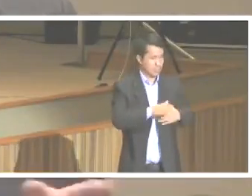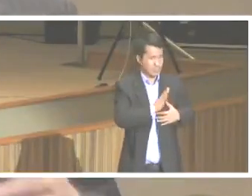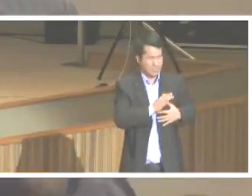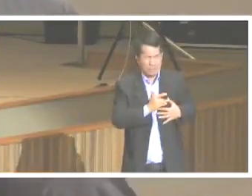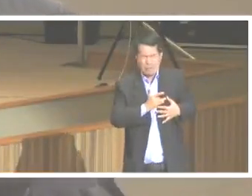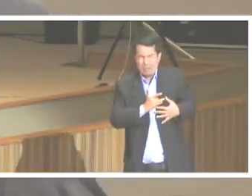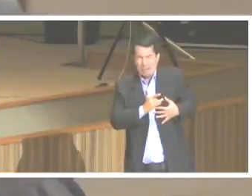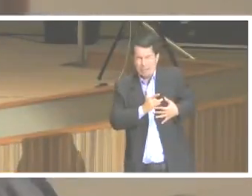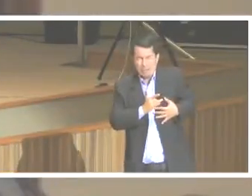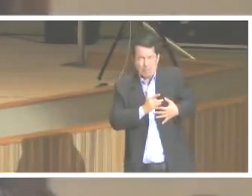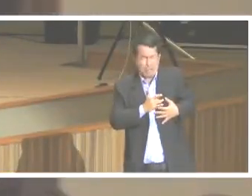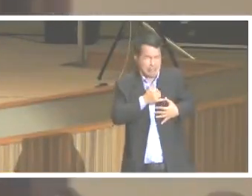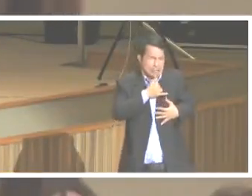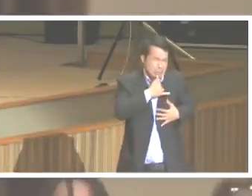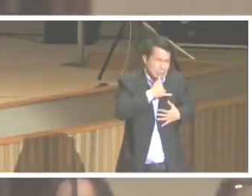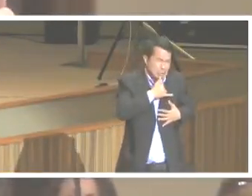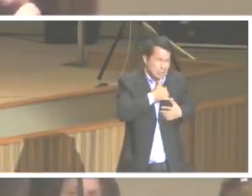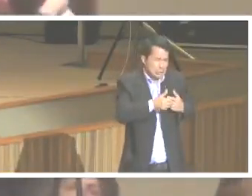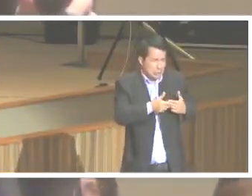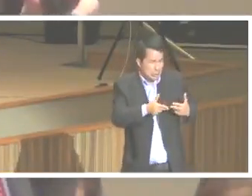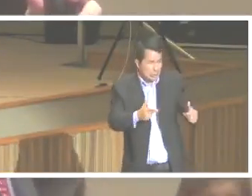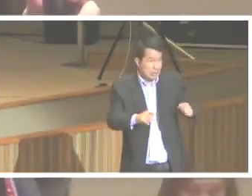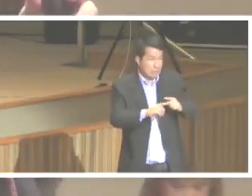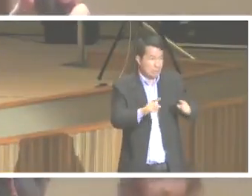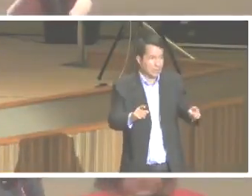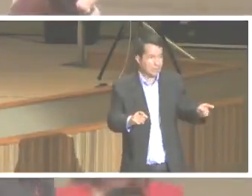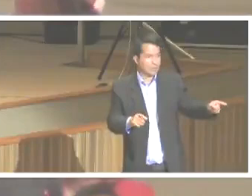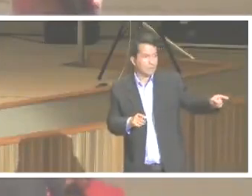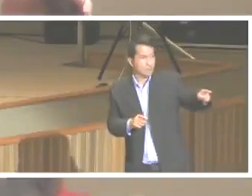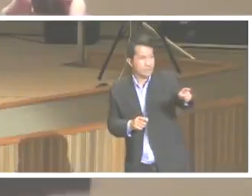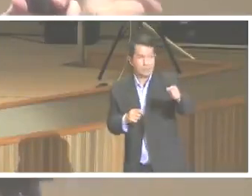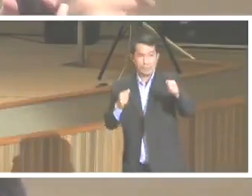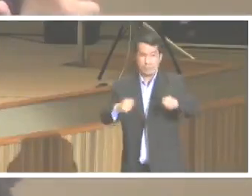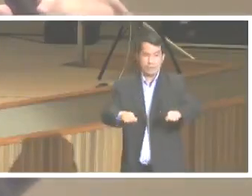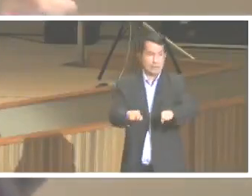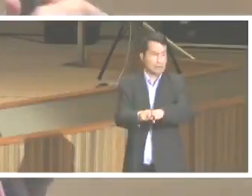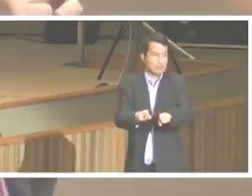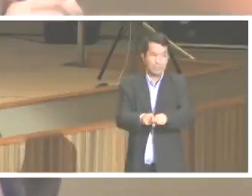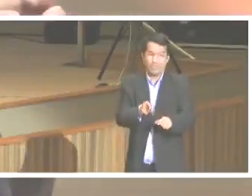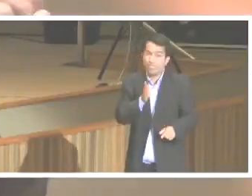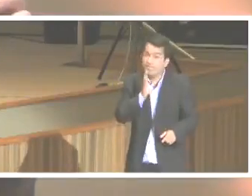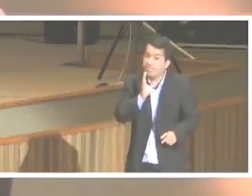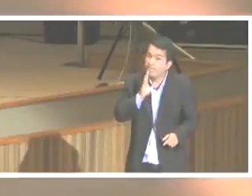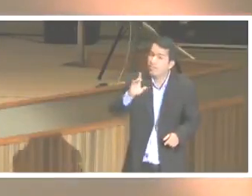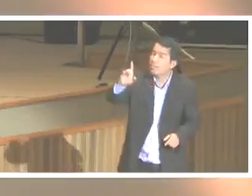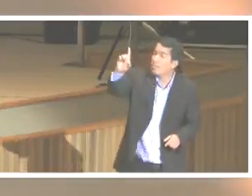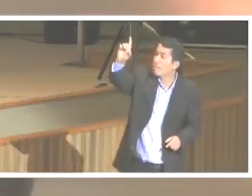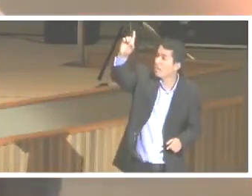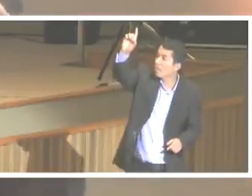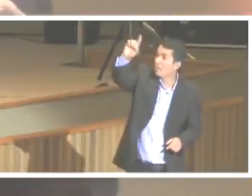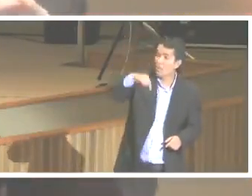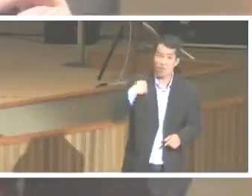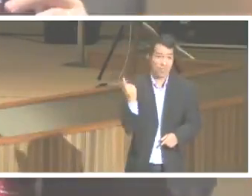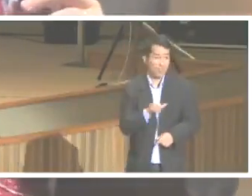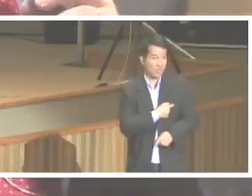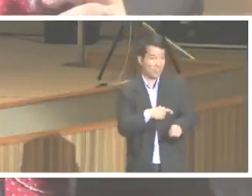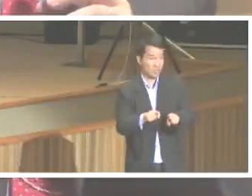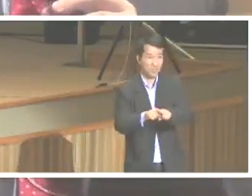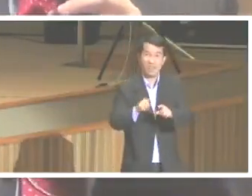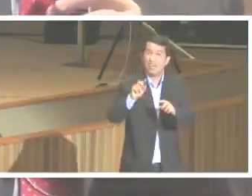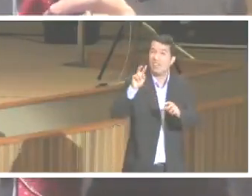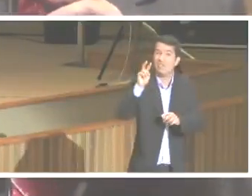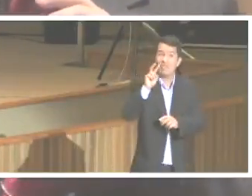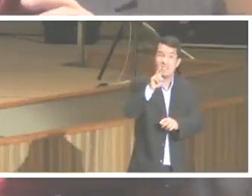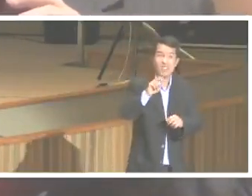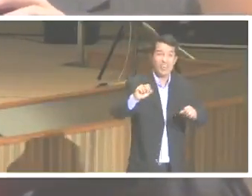essa região mas o importante é que no final da história a gente vai ver a glória do